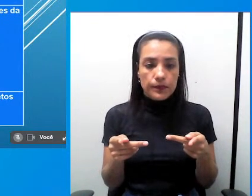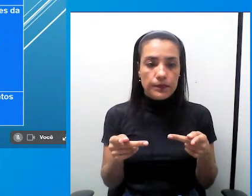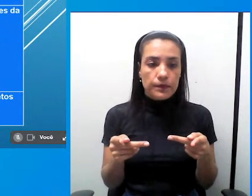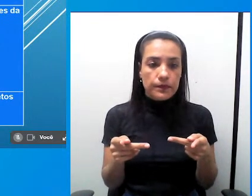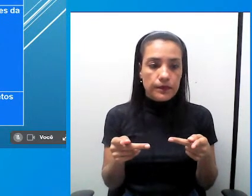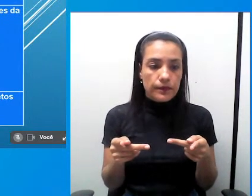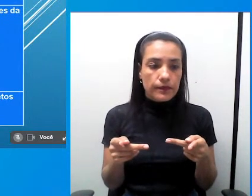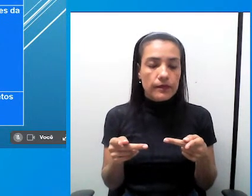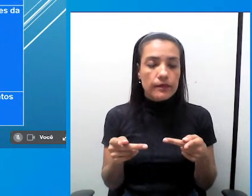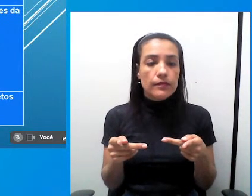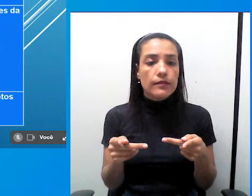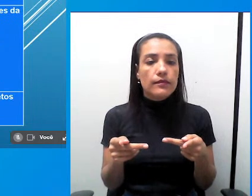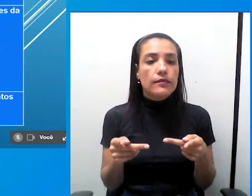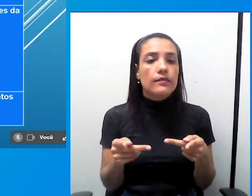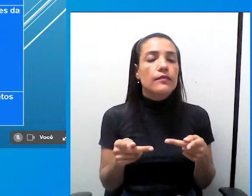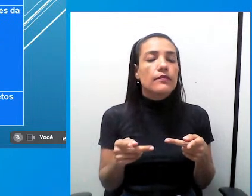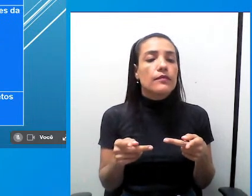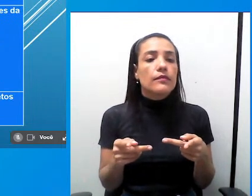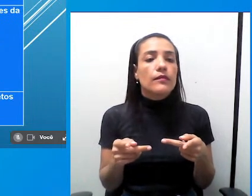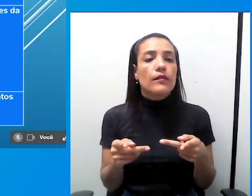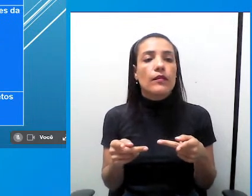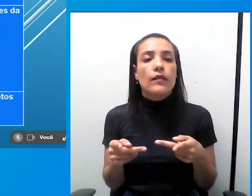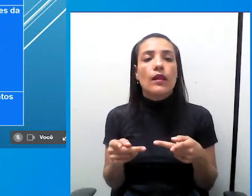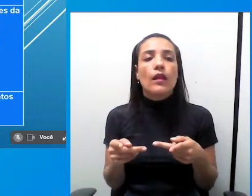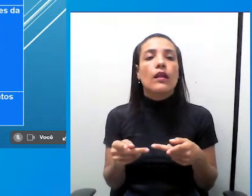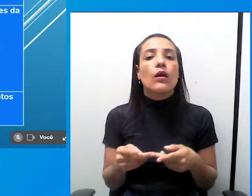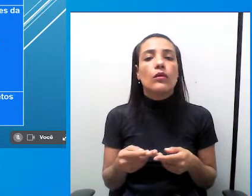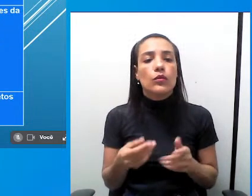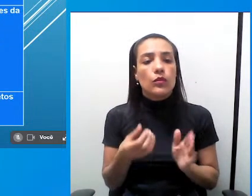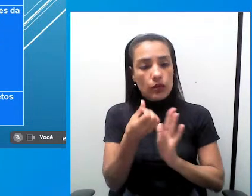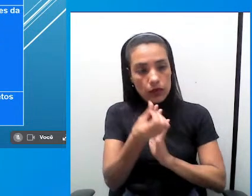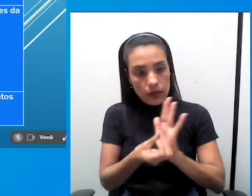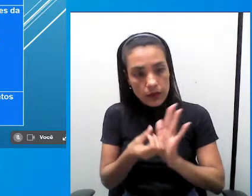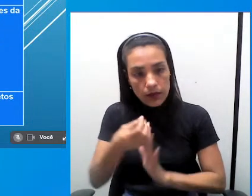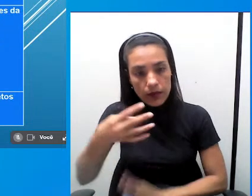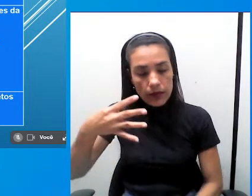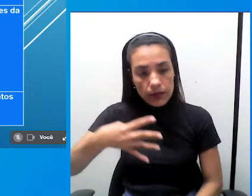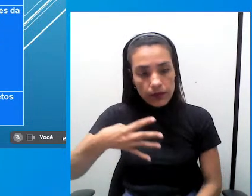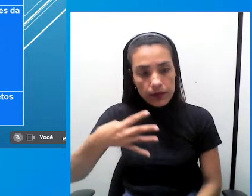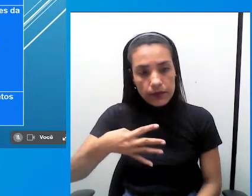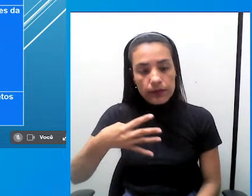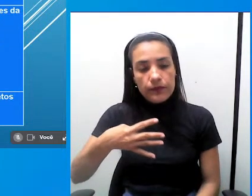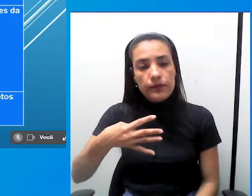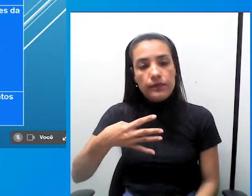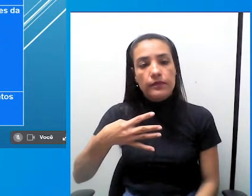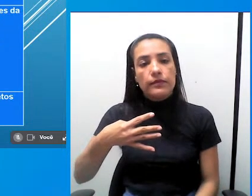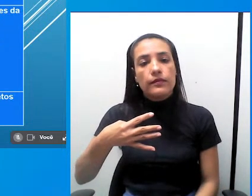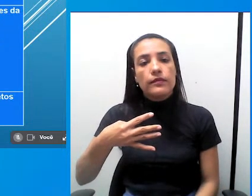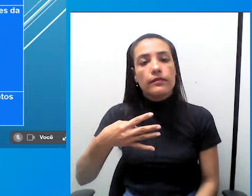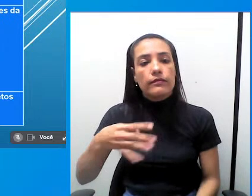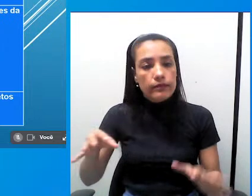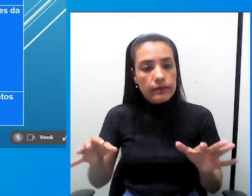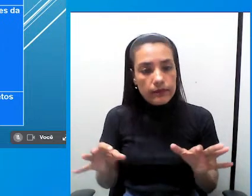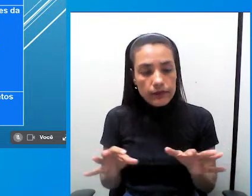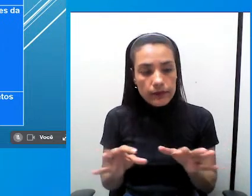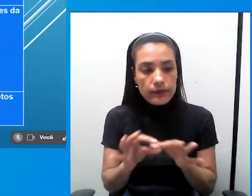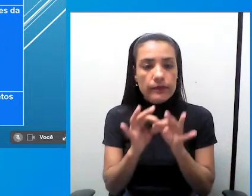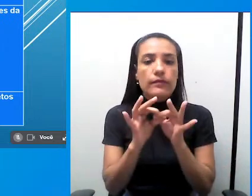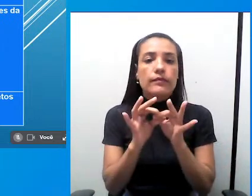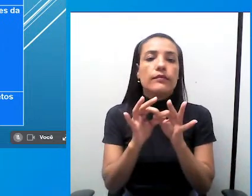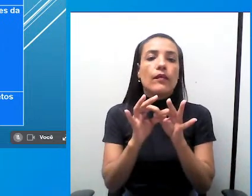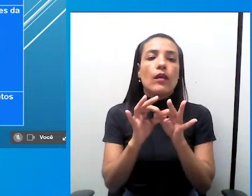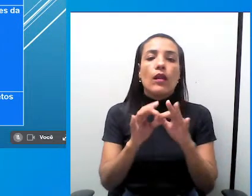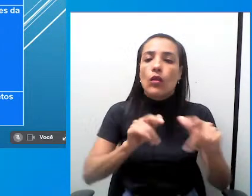E sedimentaríamos isso nesse quarto período, com a unidade curricular de extensão 4, para integração entre serviços de